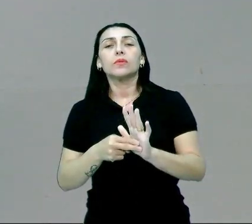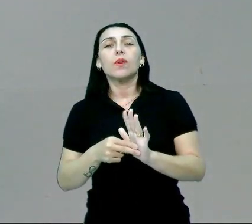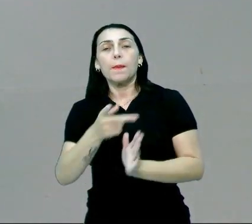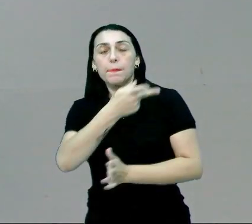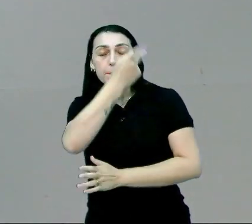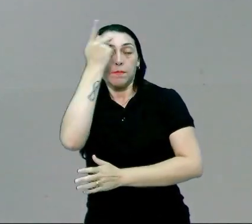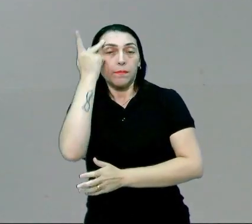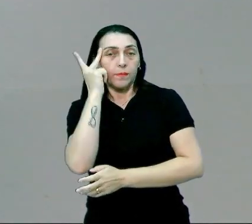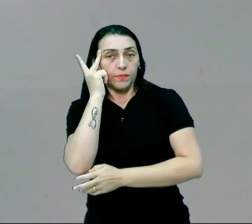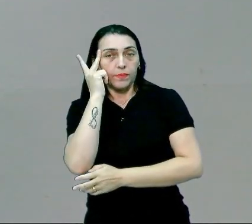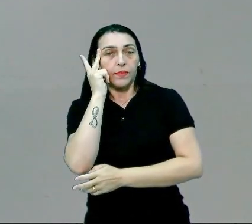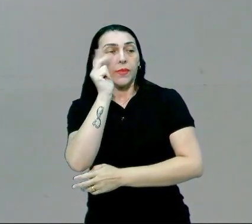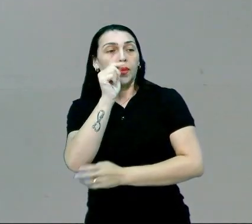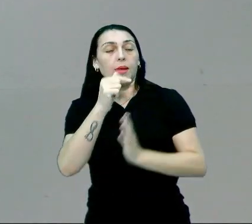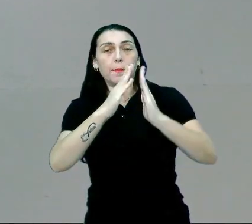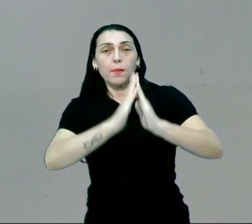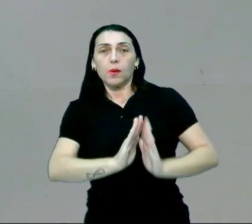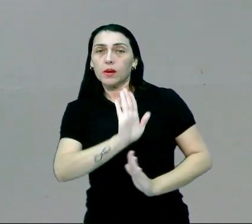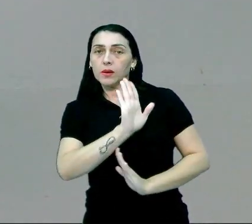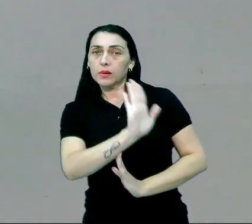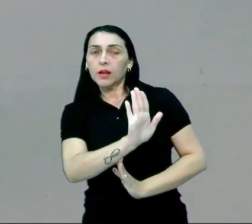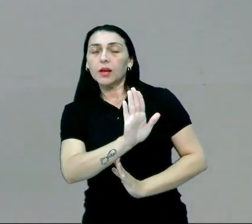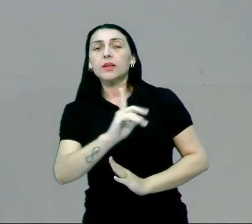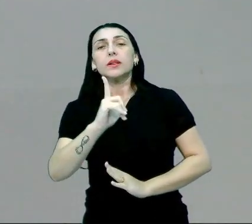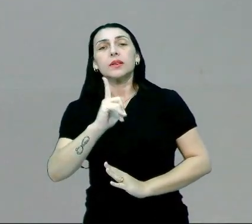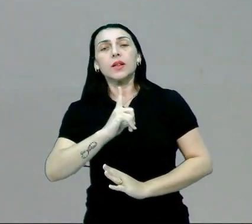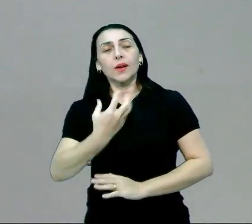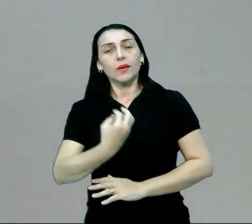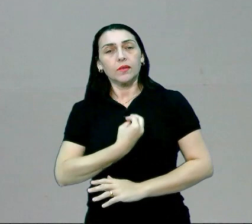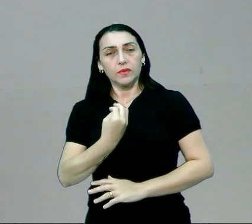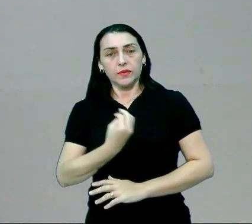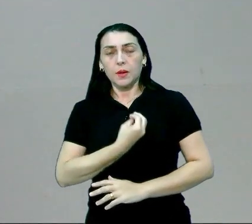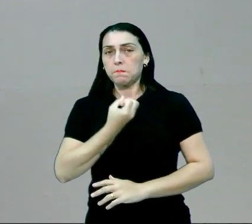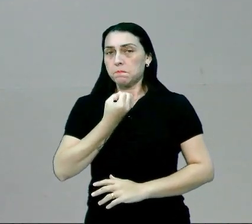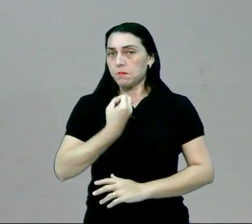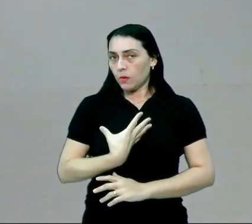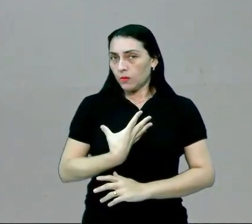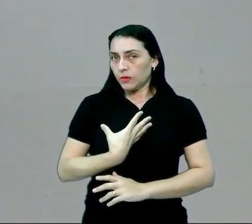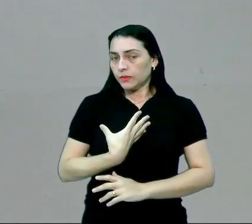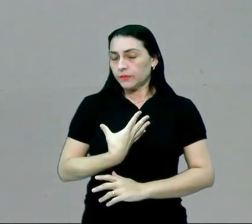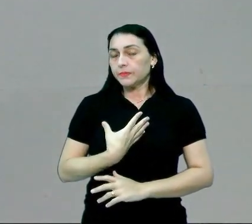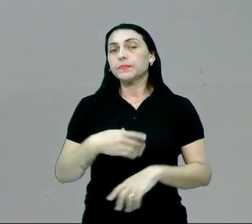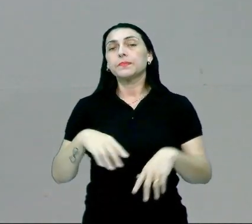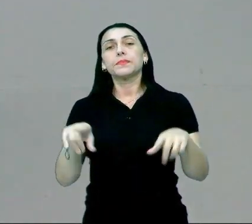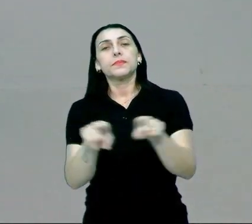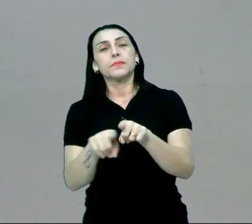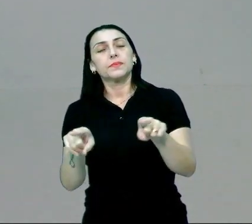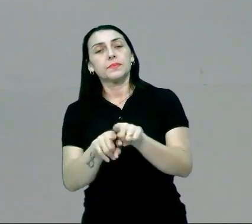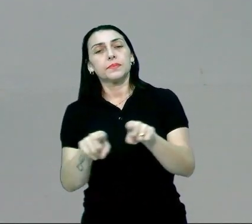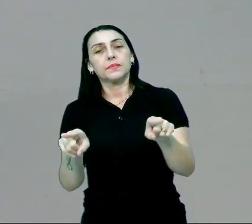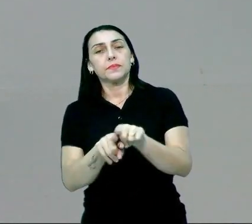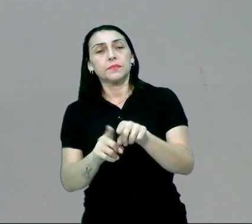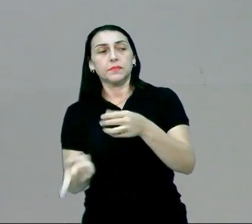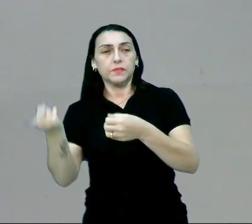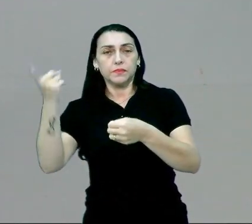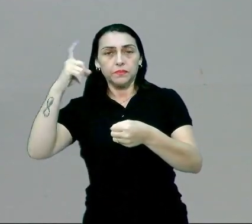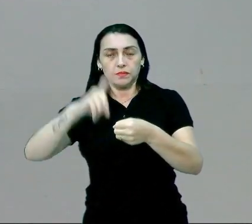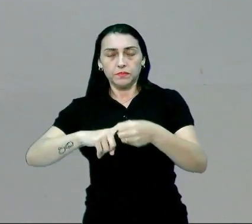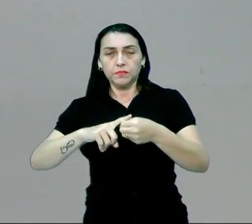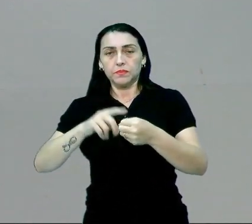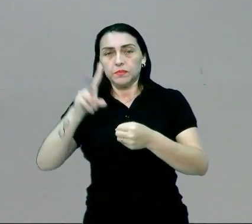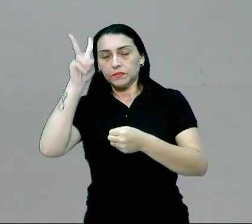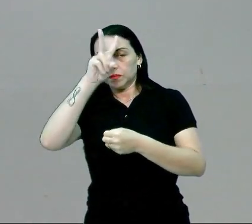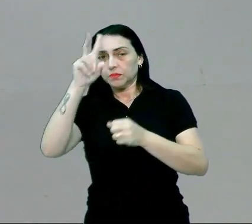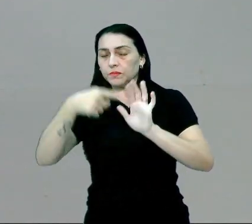de uma pessoa ali residir e ter uma vida digna. E, ao mesmo tempo, volto a